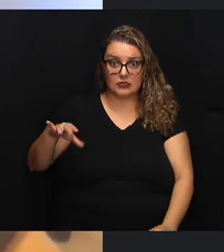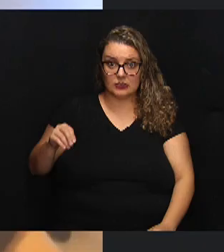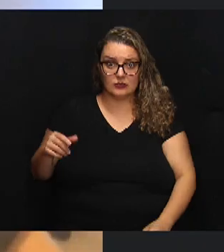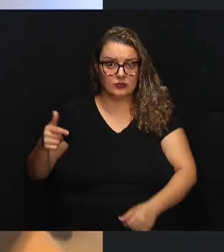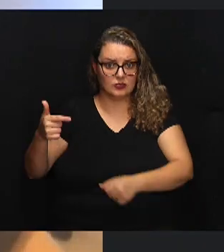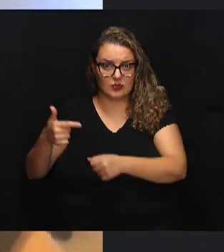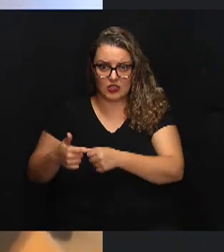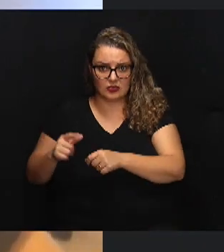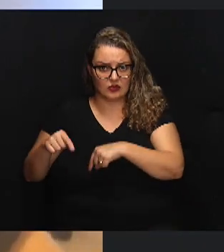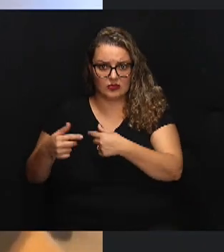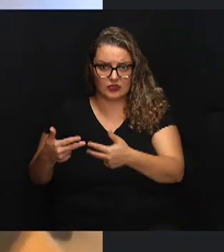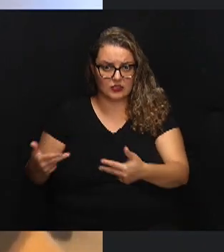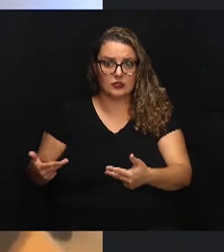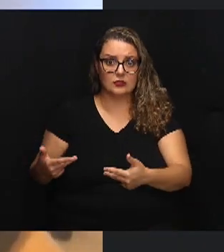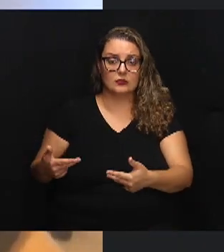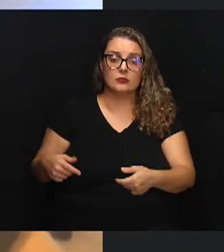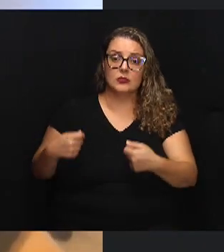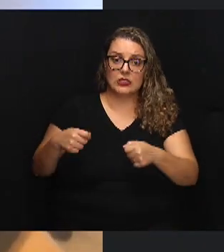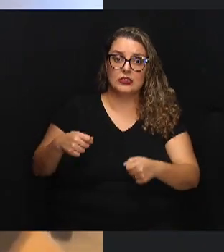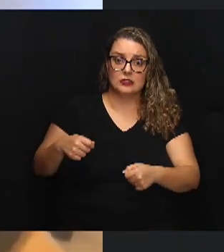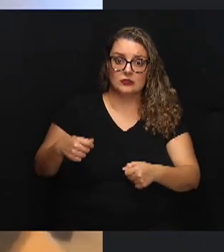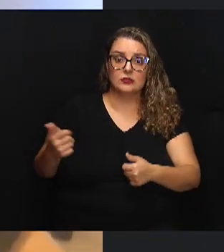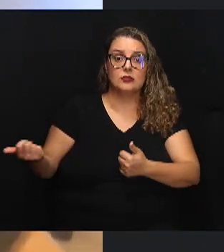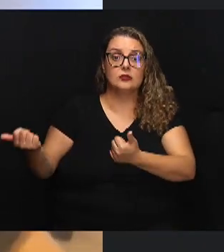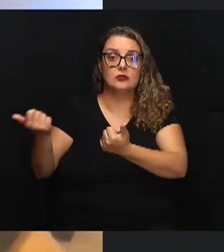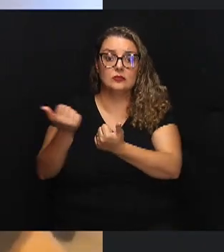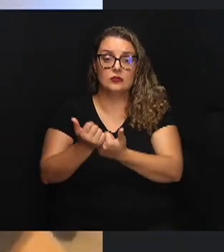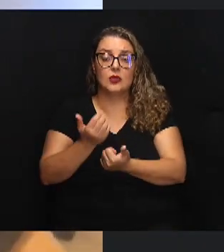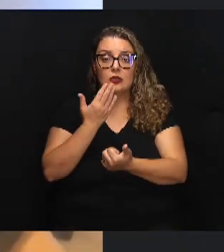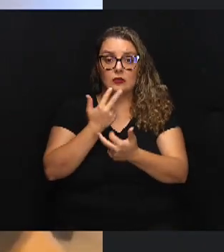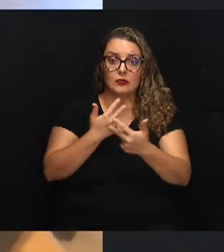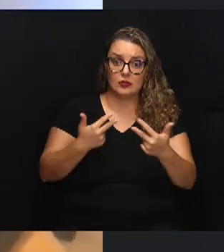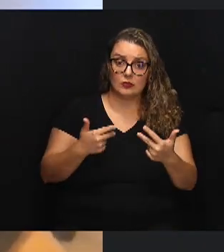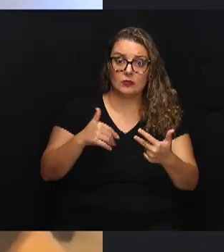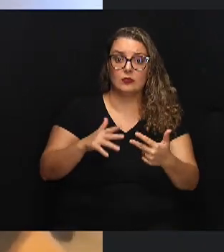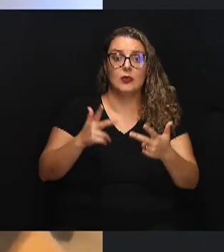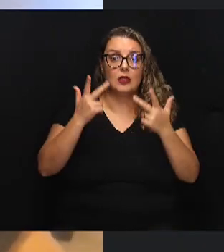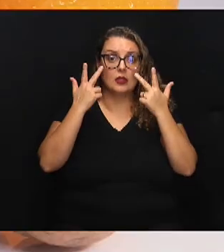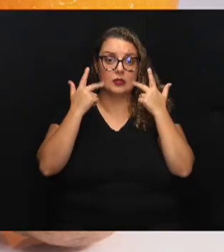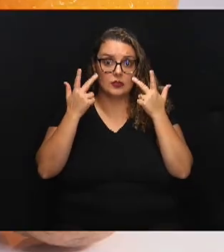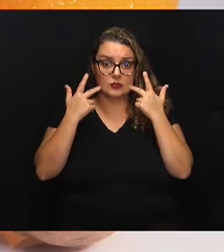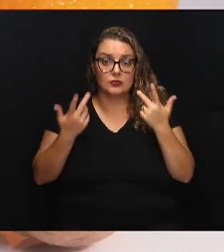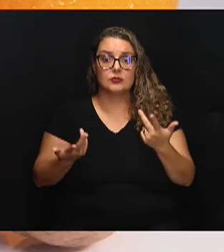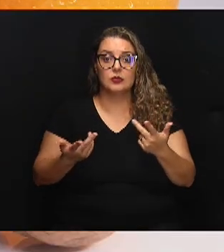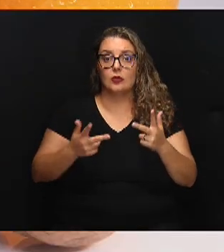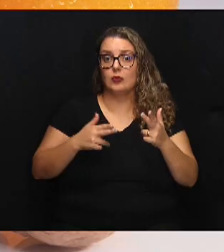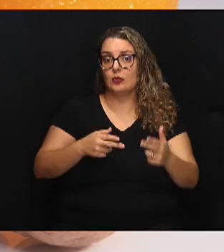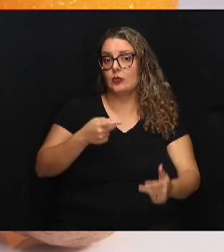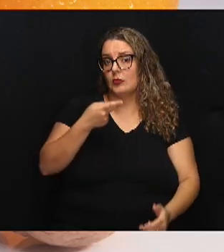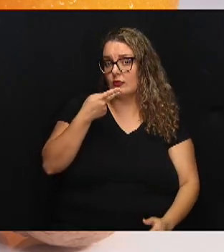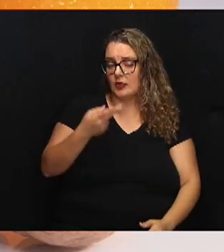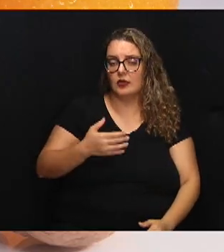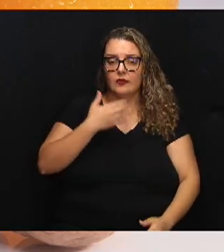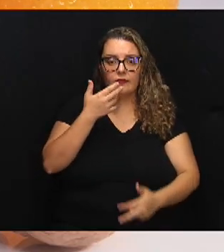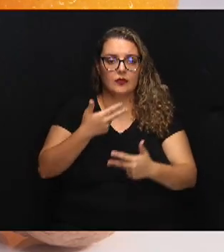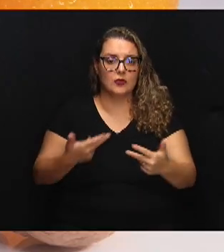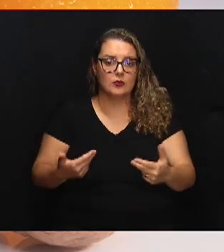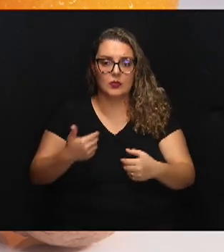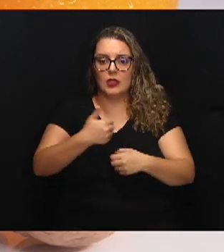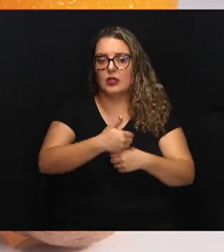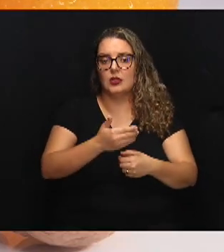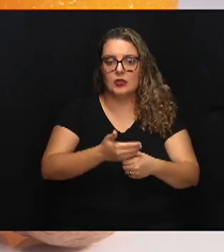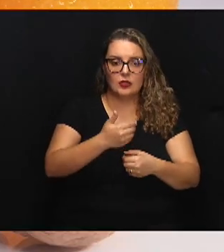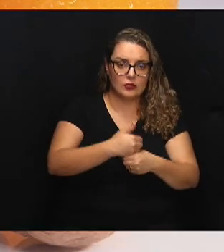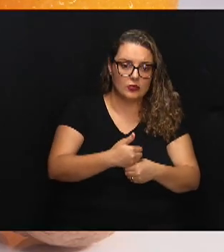coisa, eles devem ser substituídos por alimentos mais naturais. Então, como eu disse, frutas, verduras, legumes,